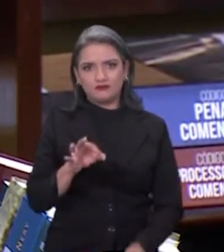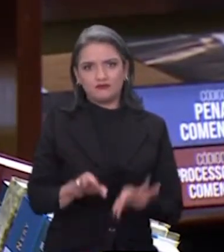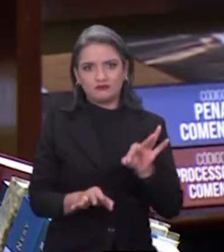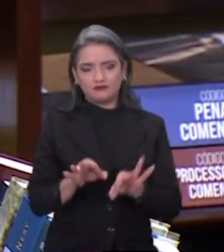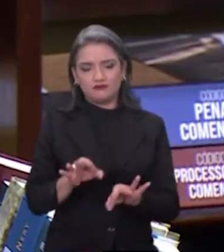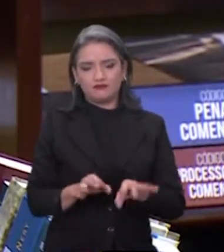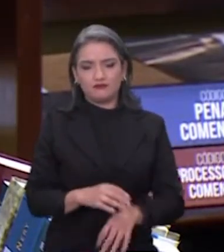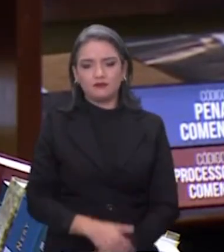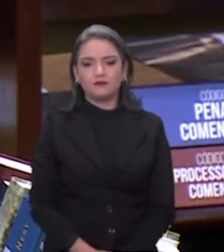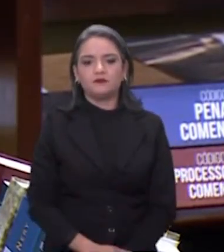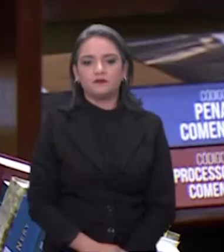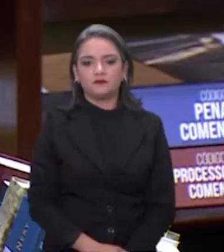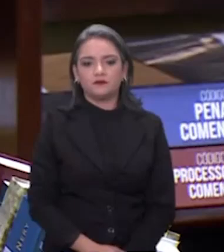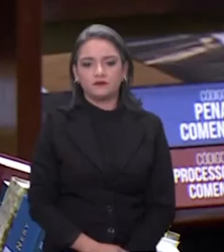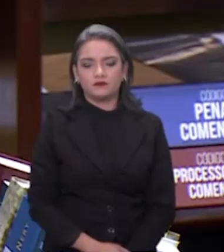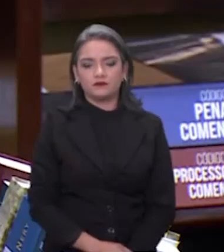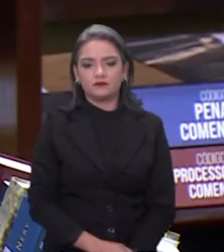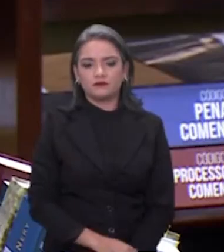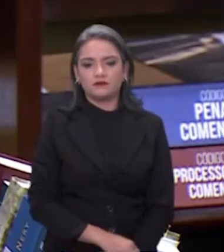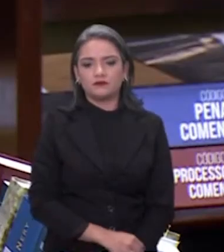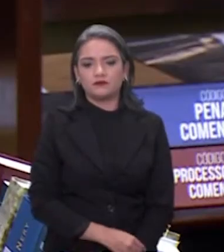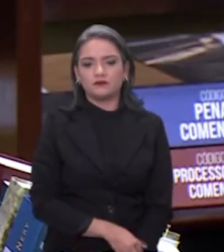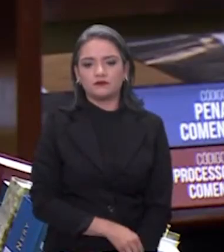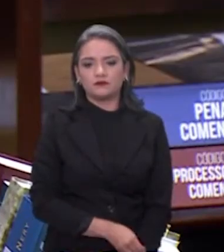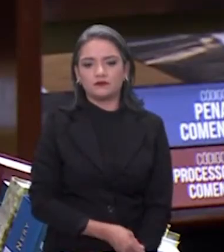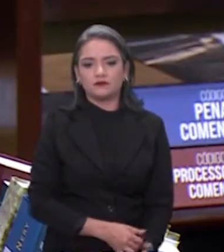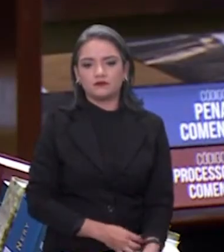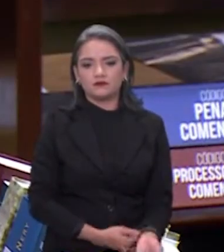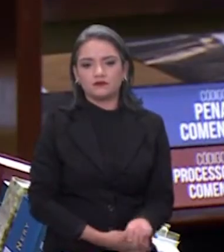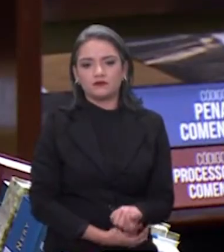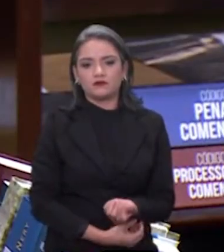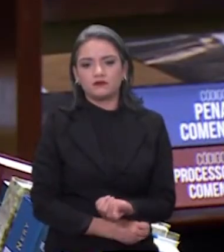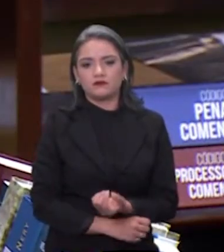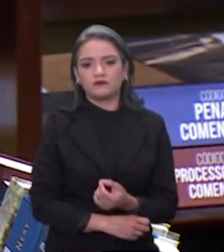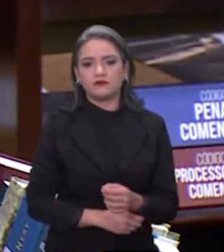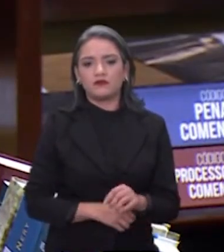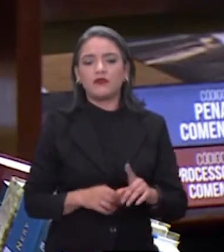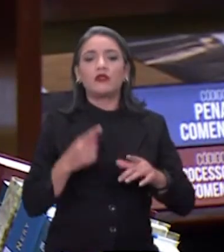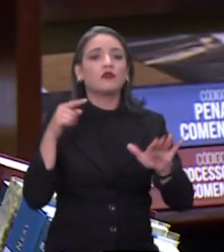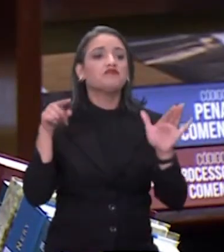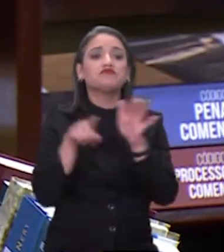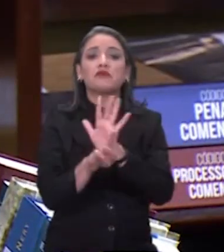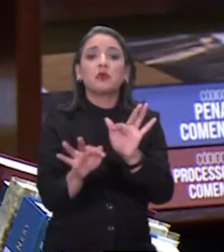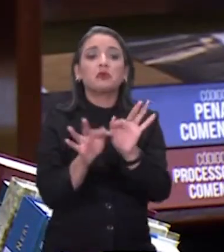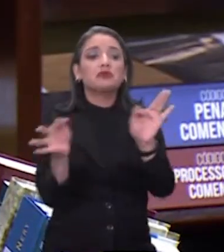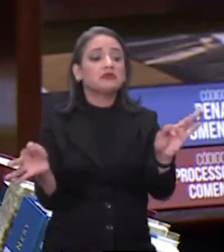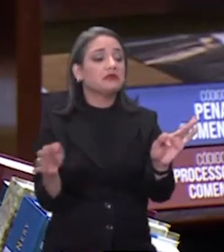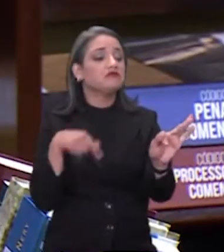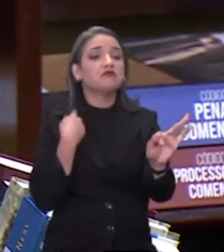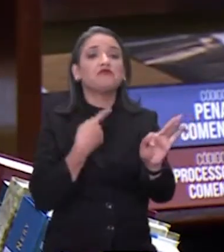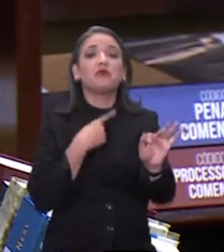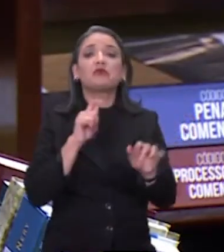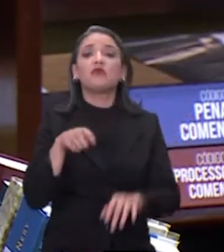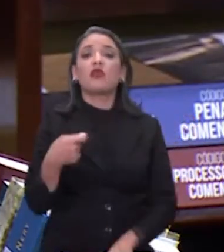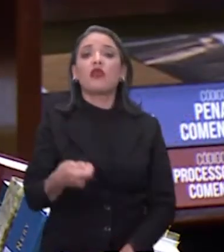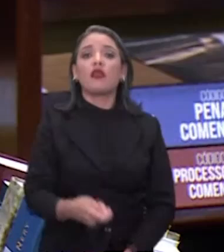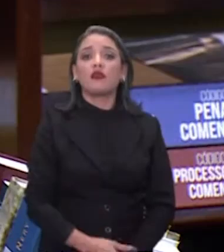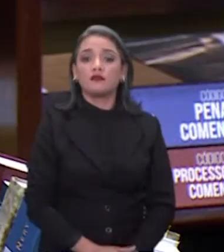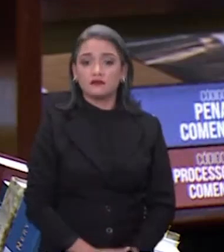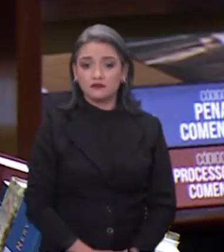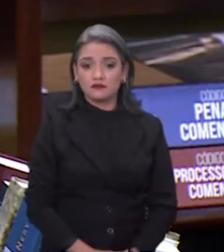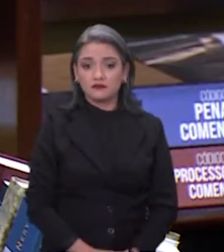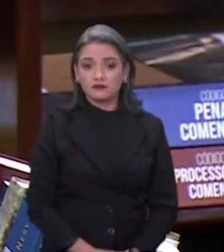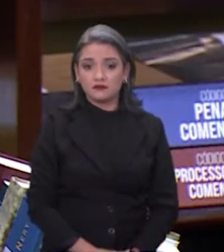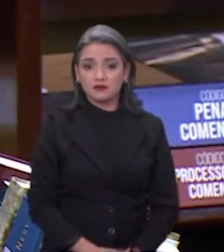Que é mais ou menos uma pergunta simples. Quem somos nós? Qual é o grau do nosso